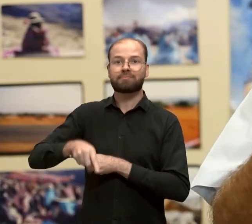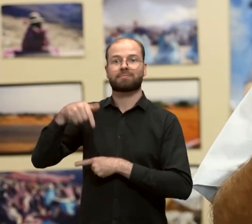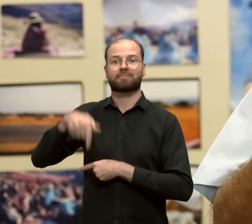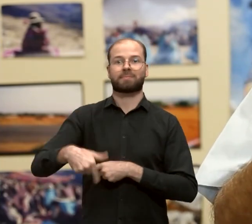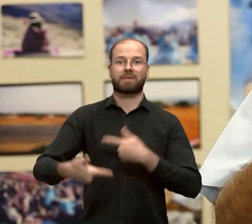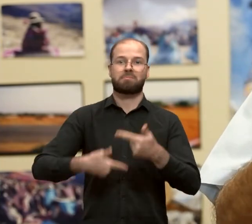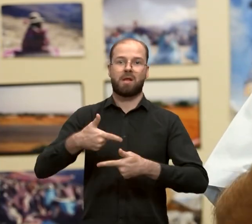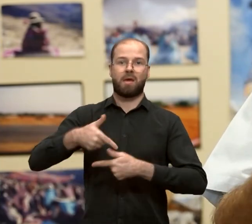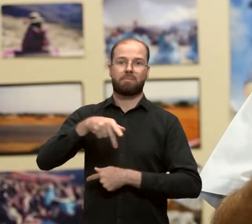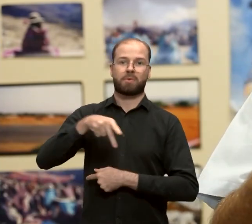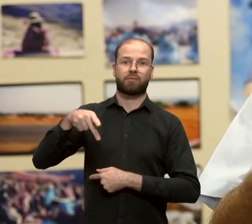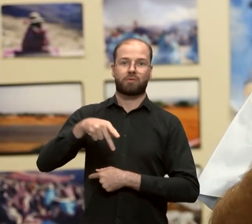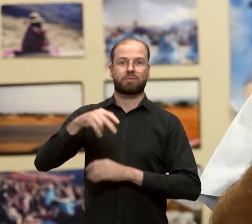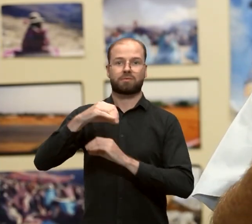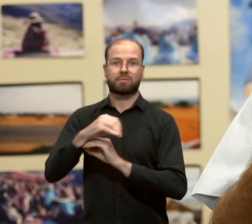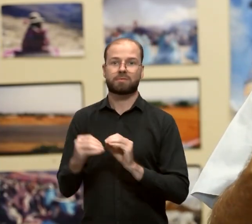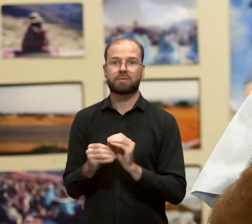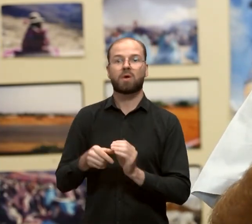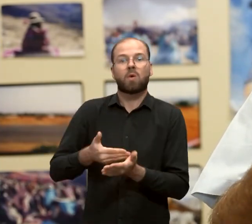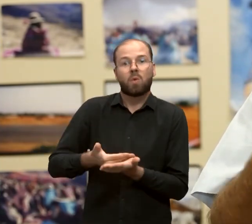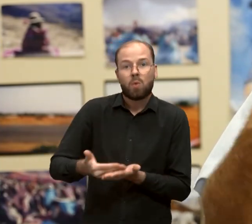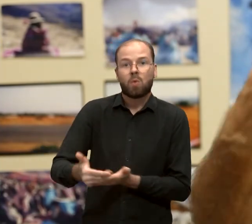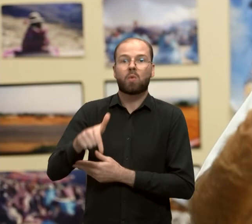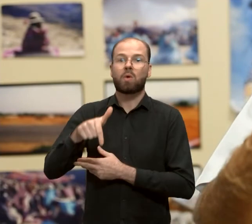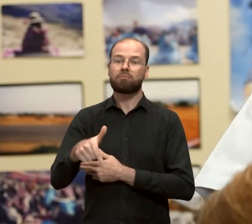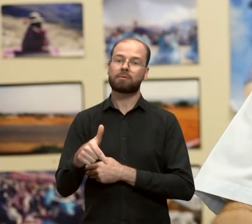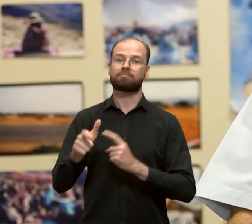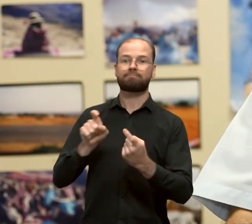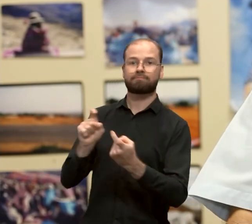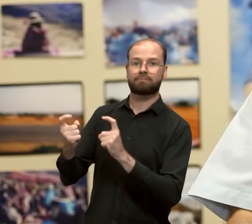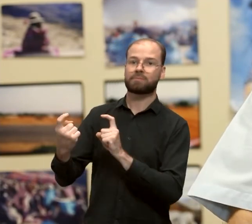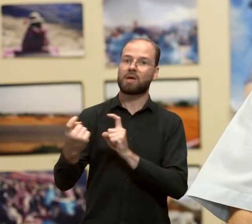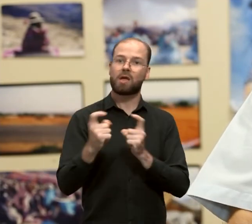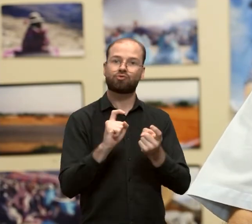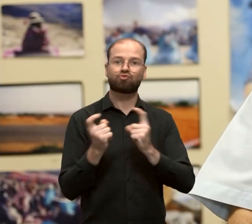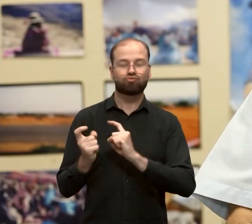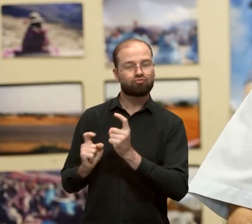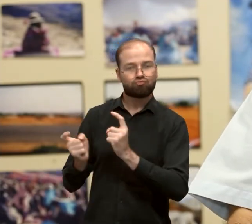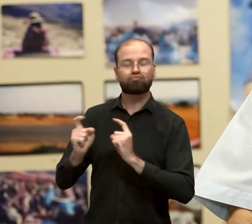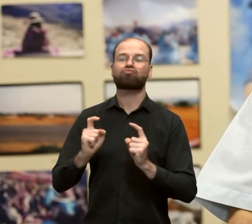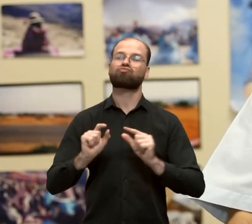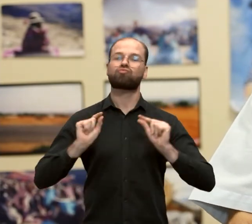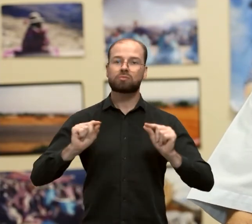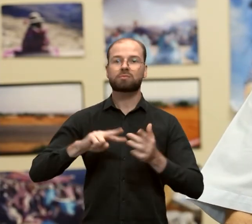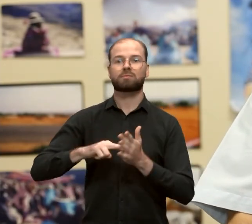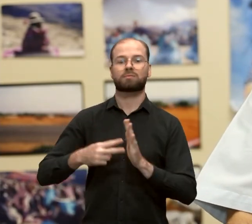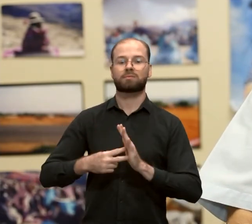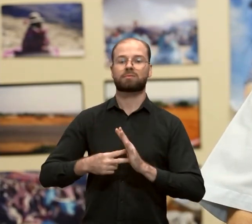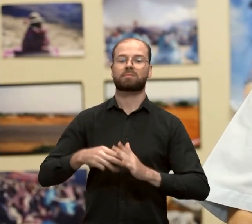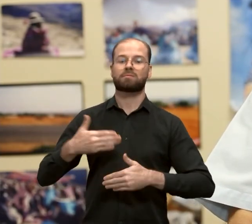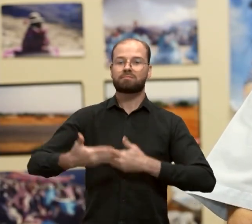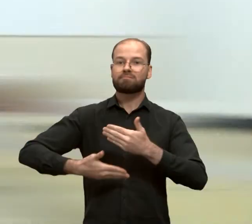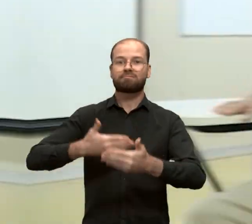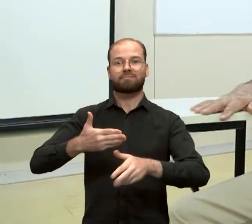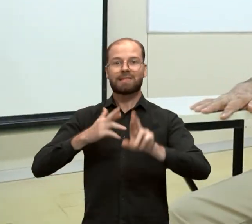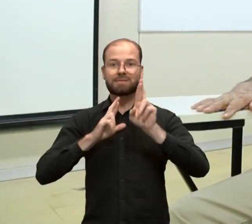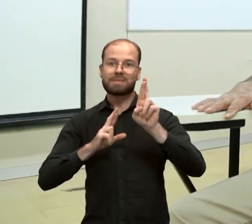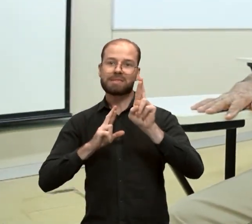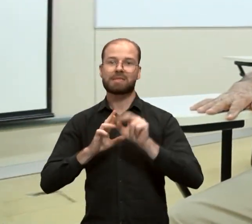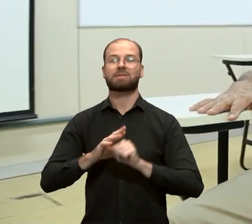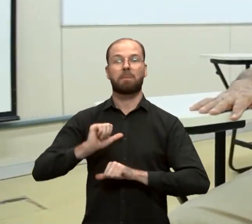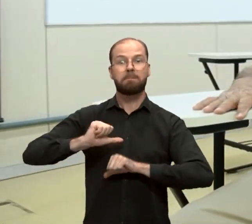e começou, vamos dizer assim, a articular um pessoal assim muito, vamos dizer assim, esperançoso